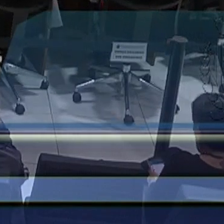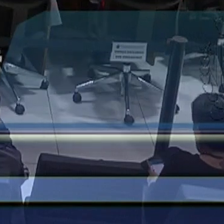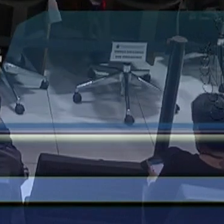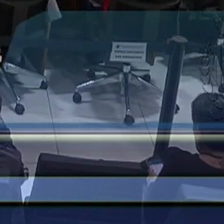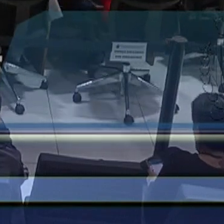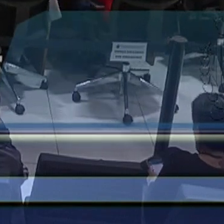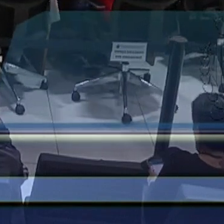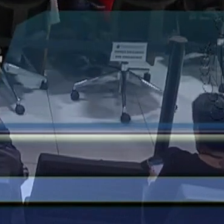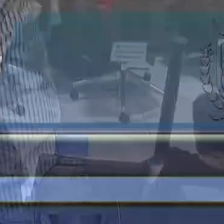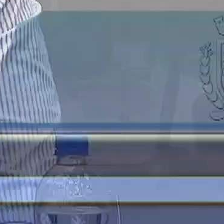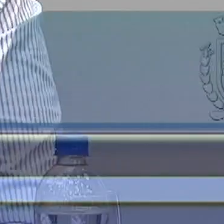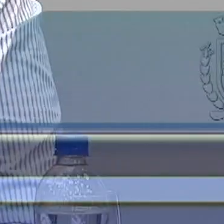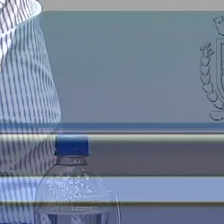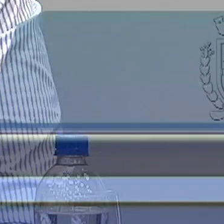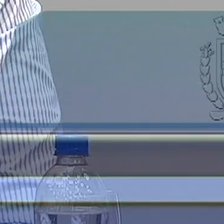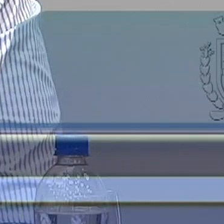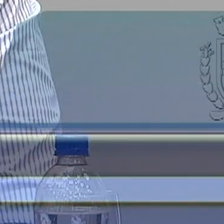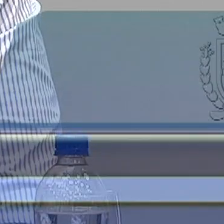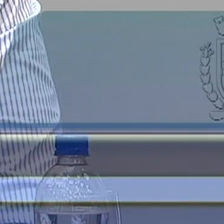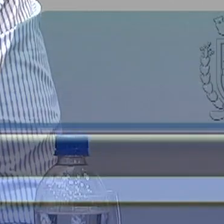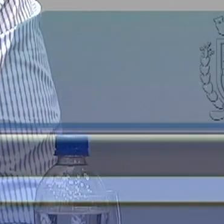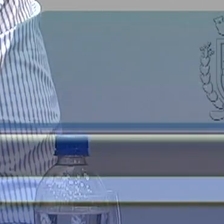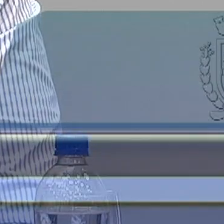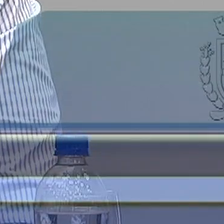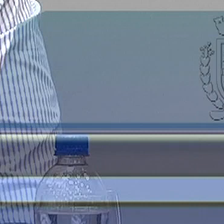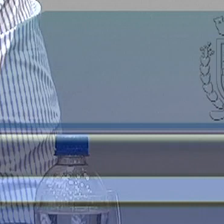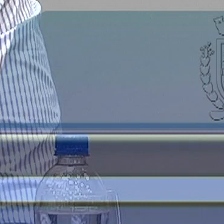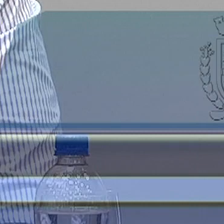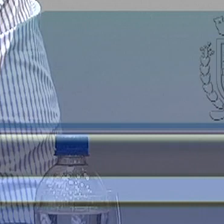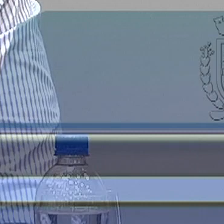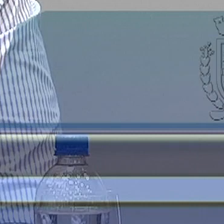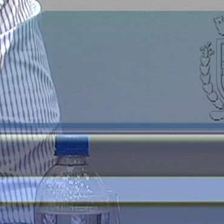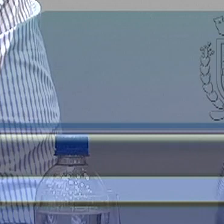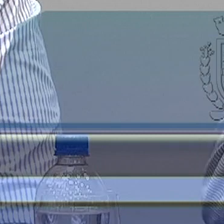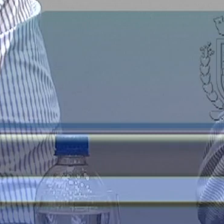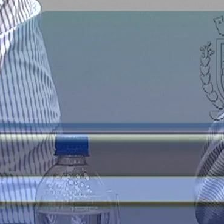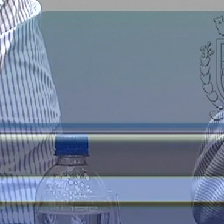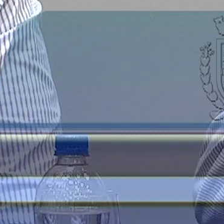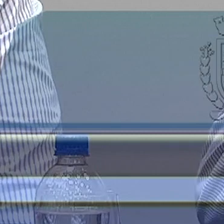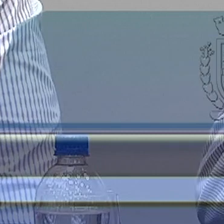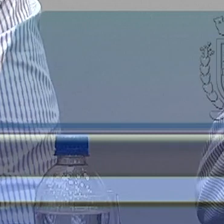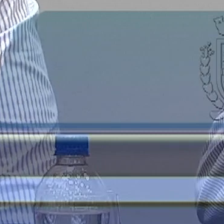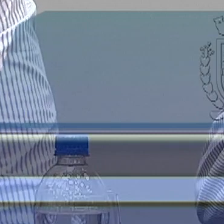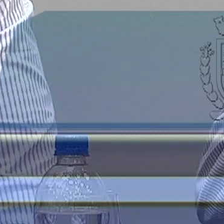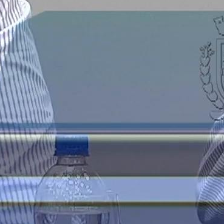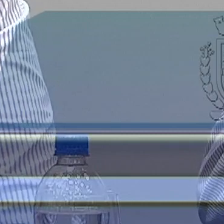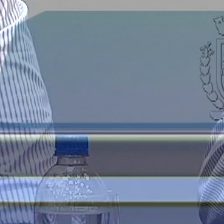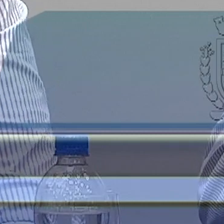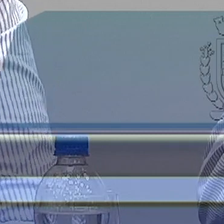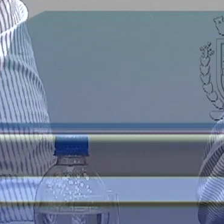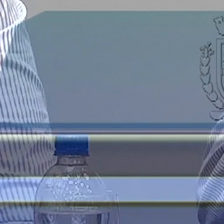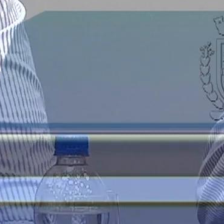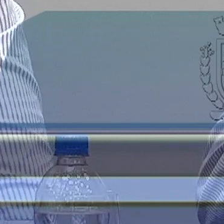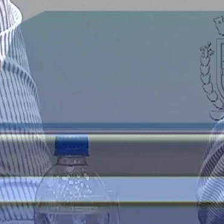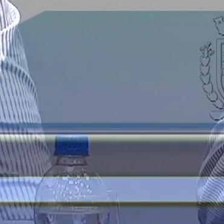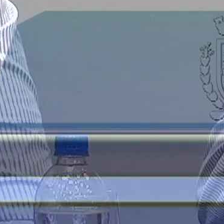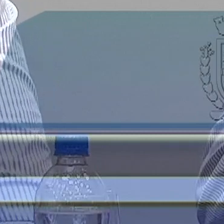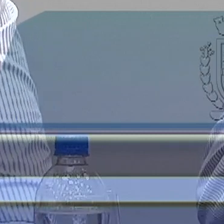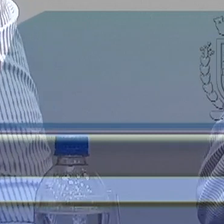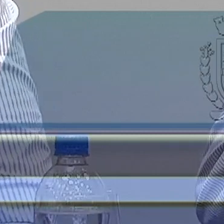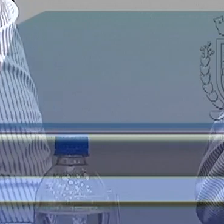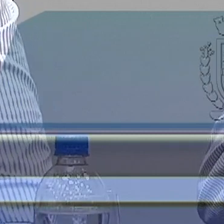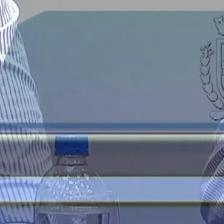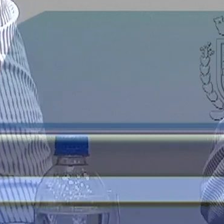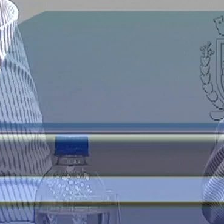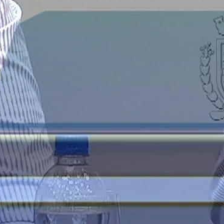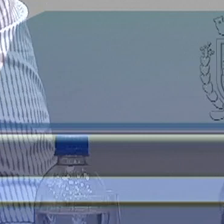Informamos então que o item 10.9, o projeto de lei 162E de 2019, será votado já com a alteração sugerida pelo